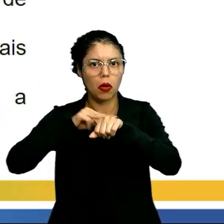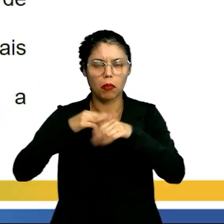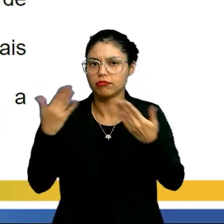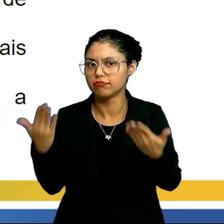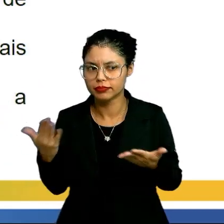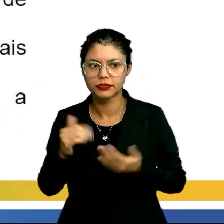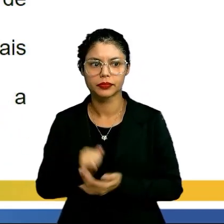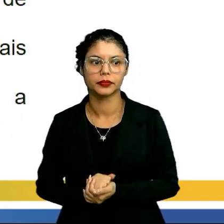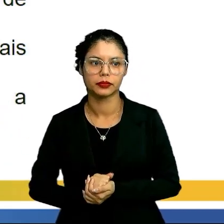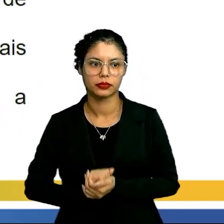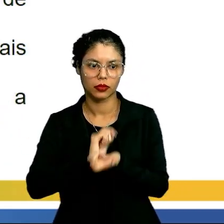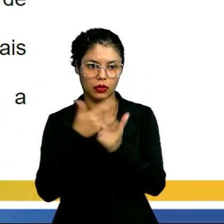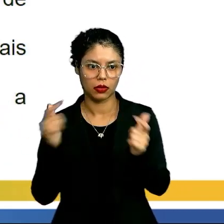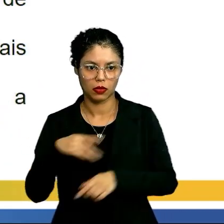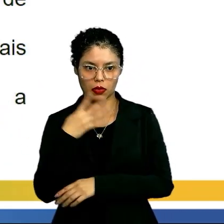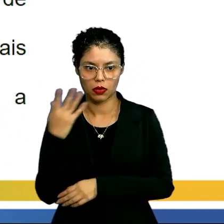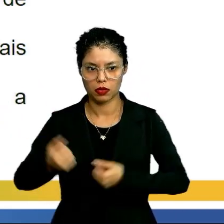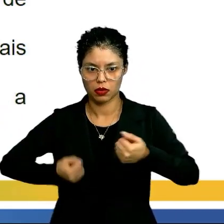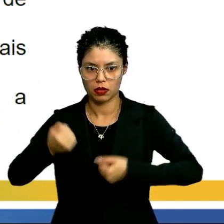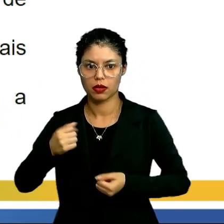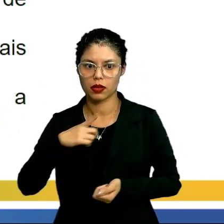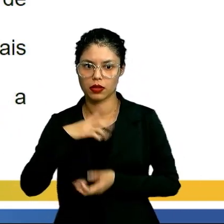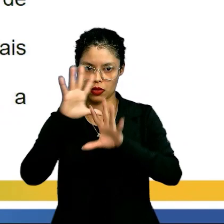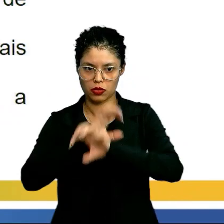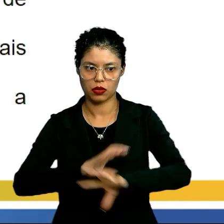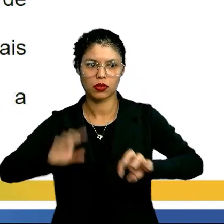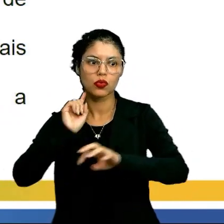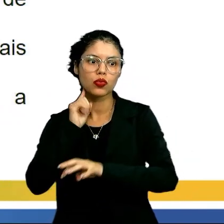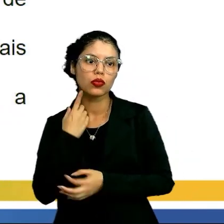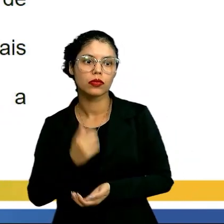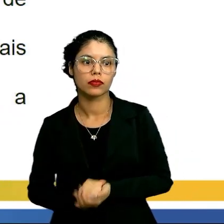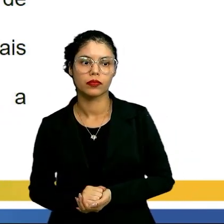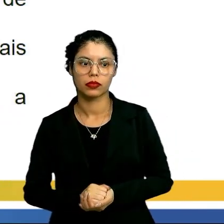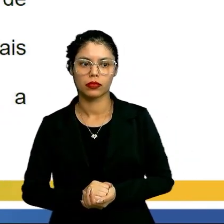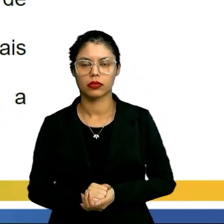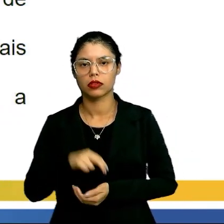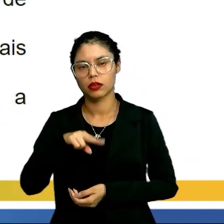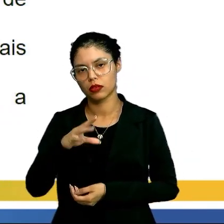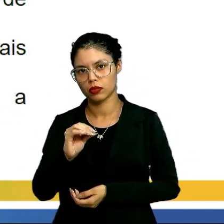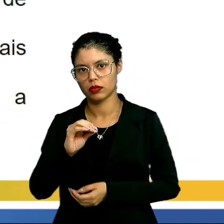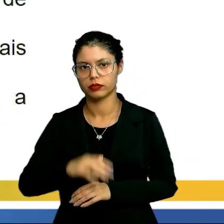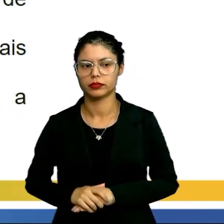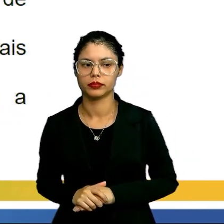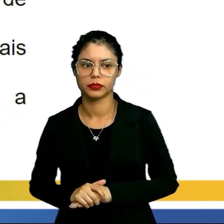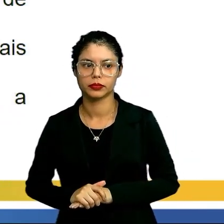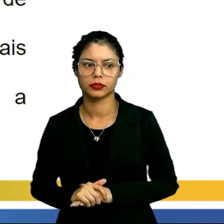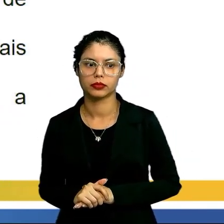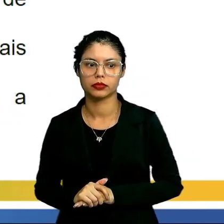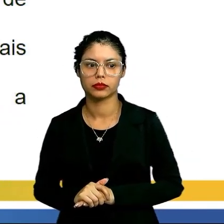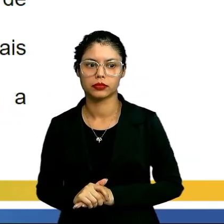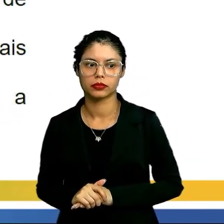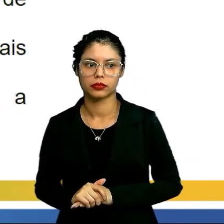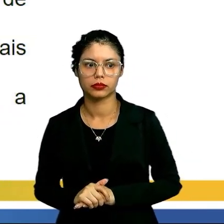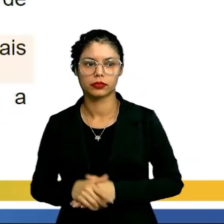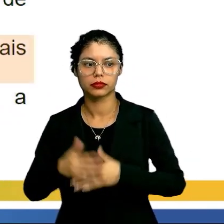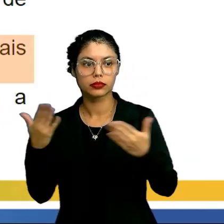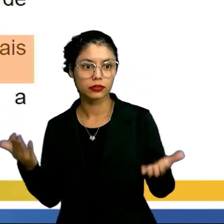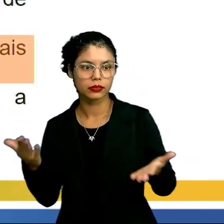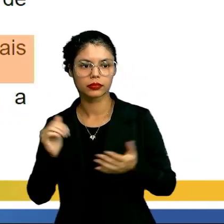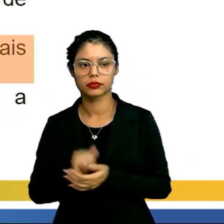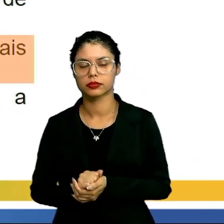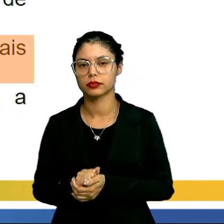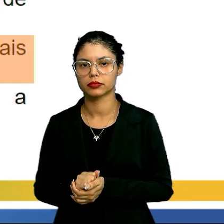marrom. Letra D, maior quantidade de veículos que emitem gases poluentes, tais como o gás NO. Tá aí, né, pessoal?